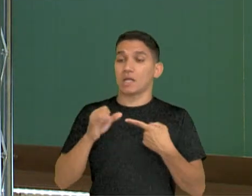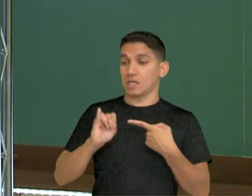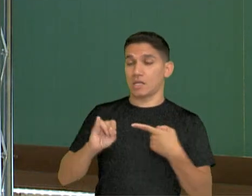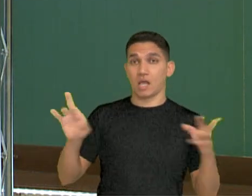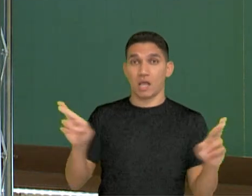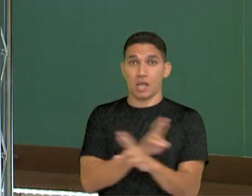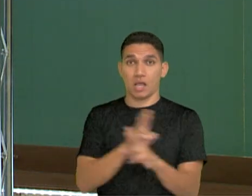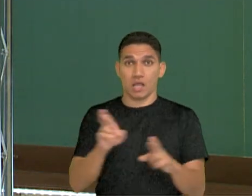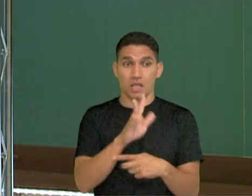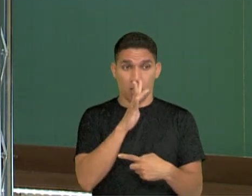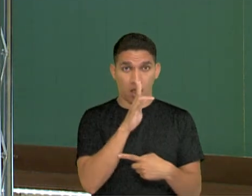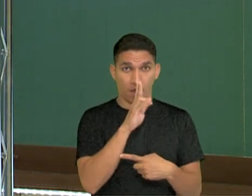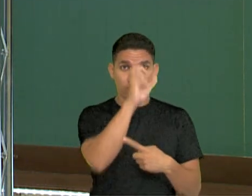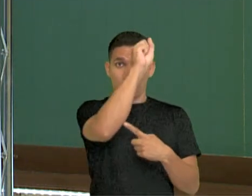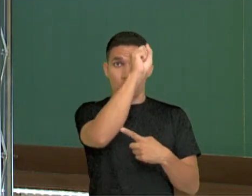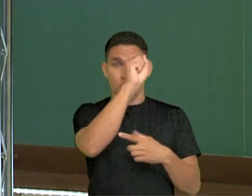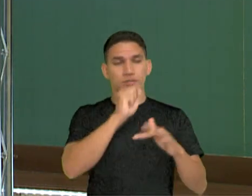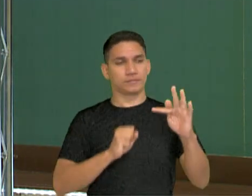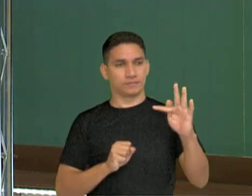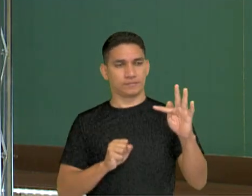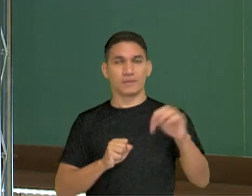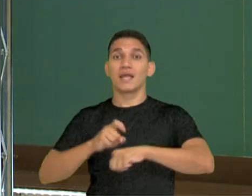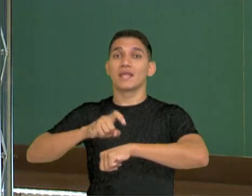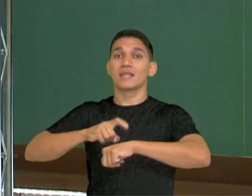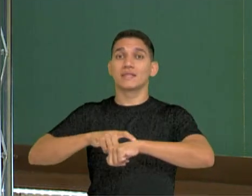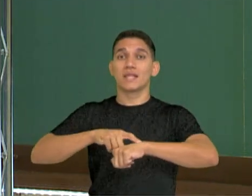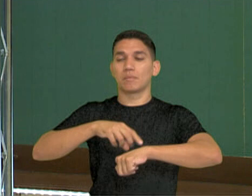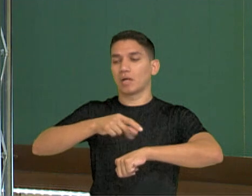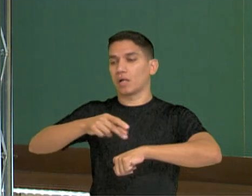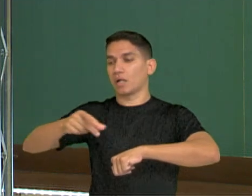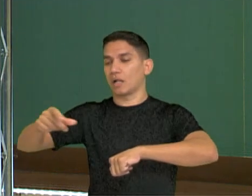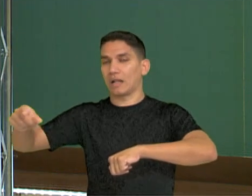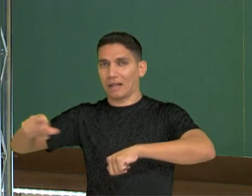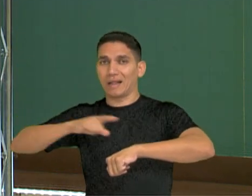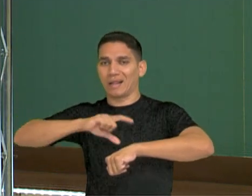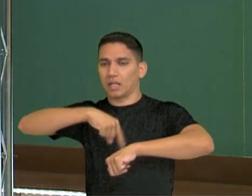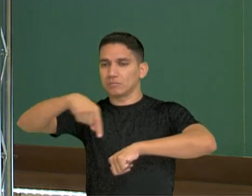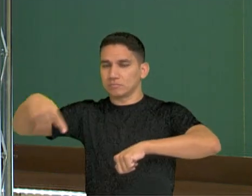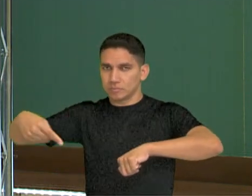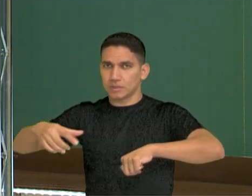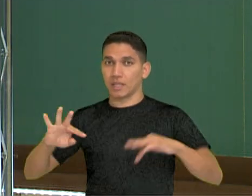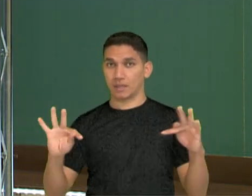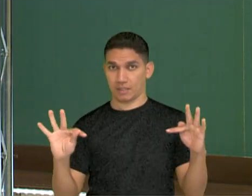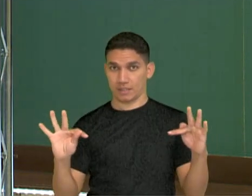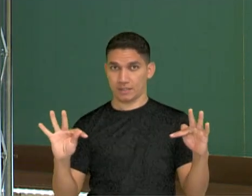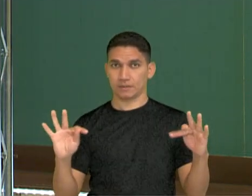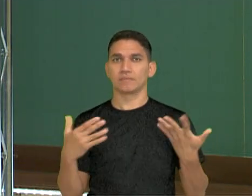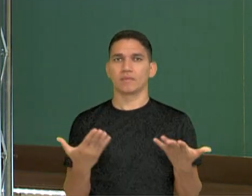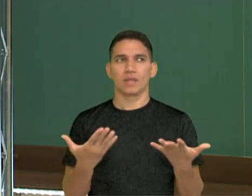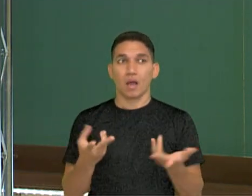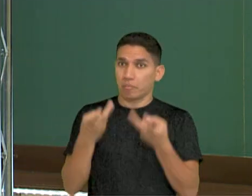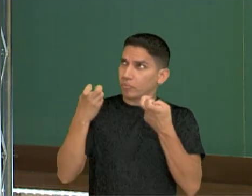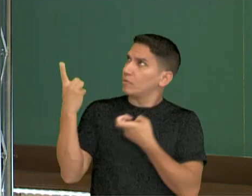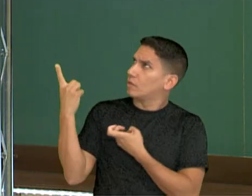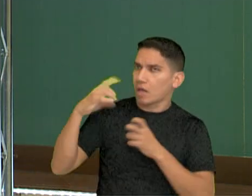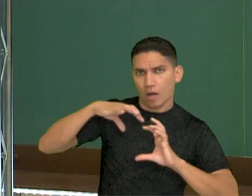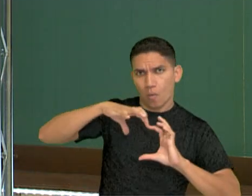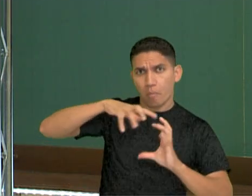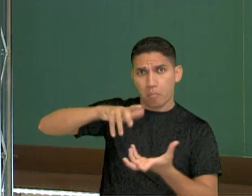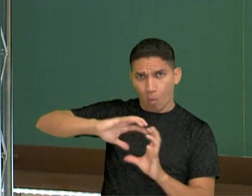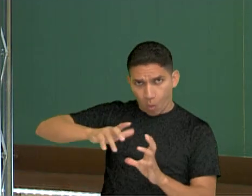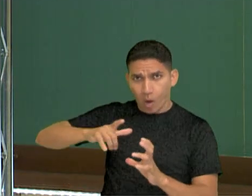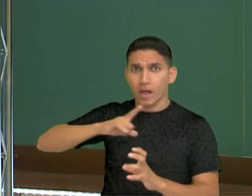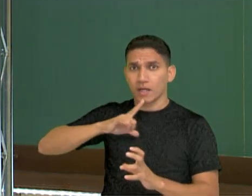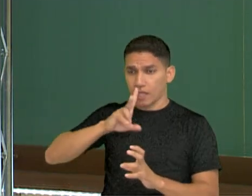com a força e com o intervalo de tempo. Então, o que acontece? A gente pode perceber nessa bola que nós temos aqui. Essa bola está sofrendo a ação